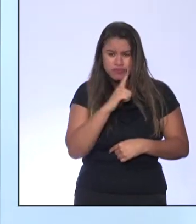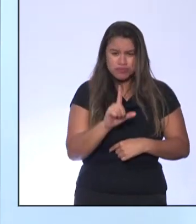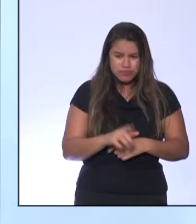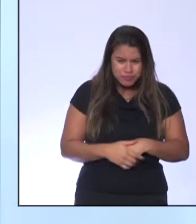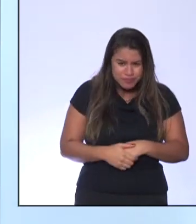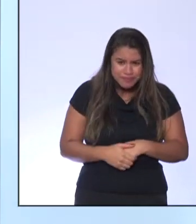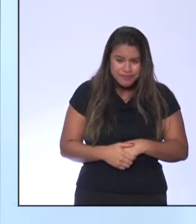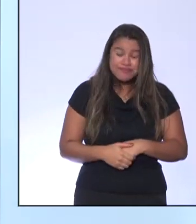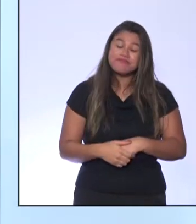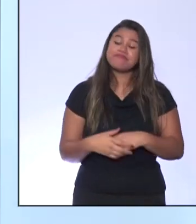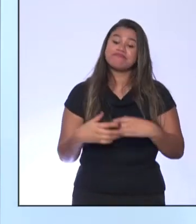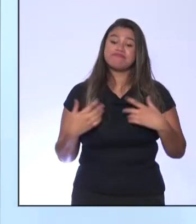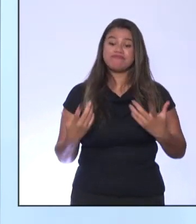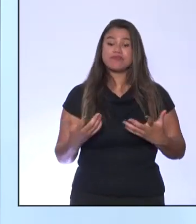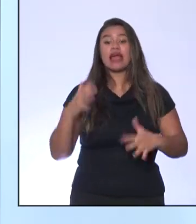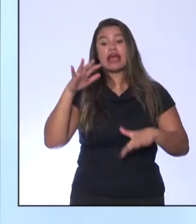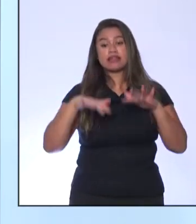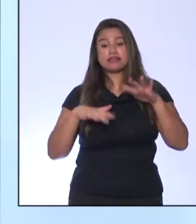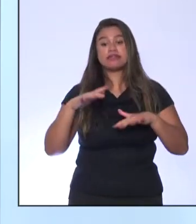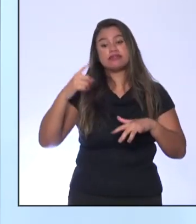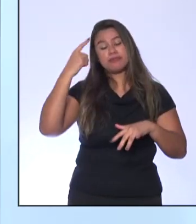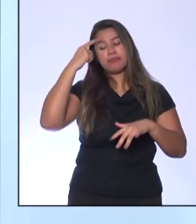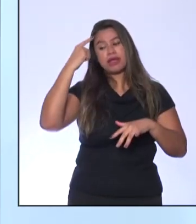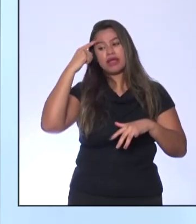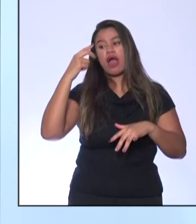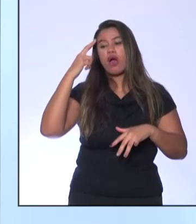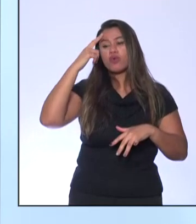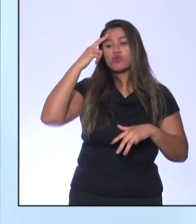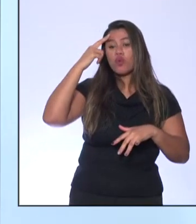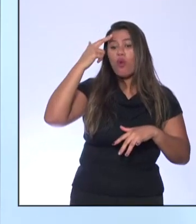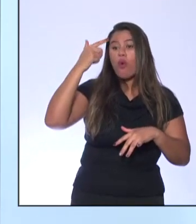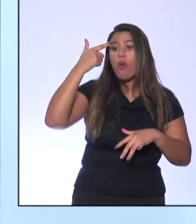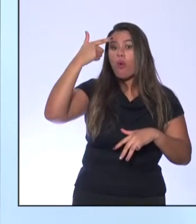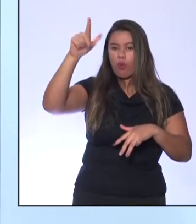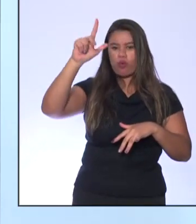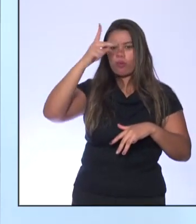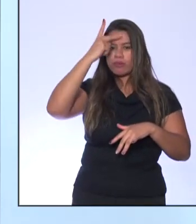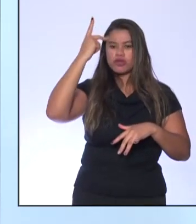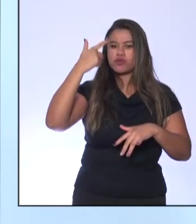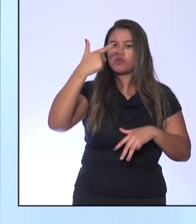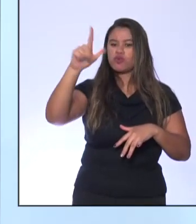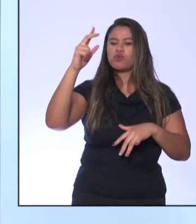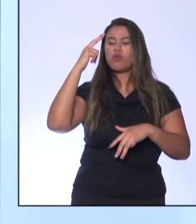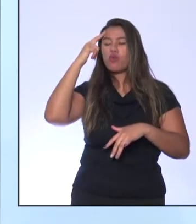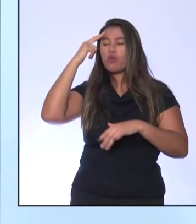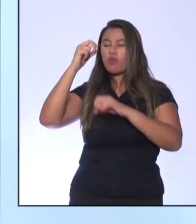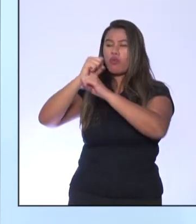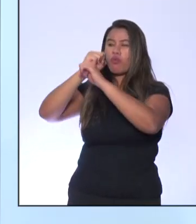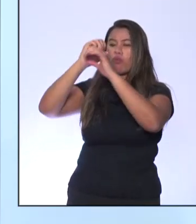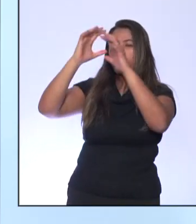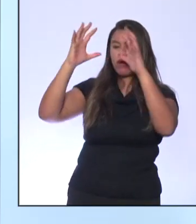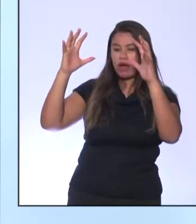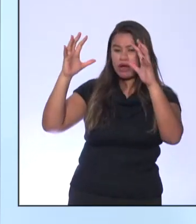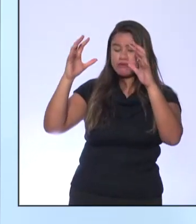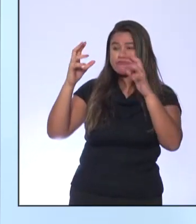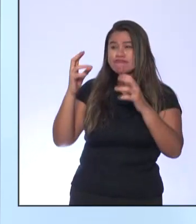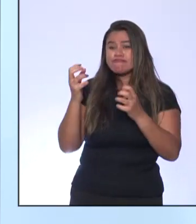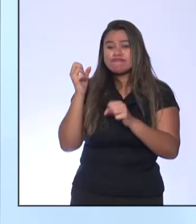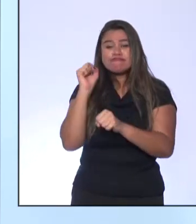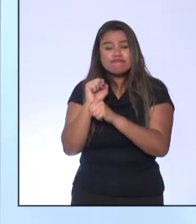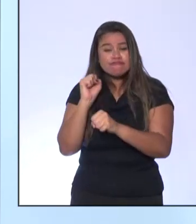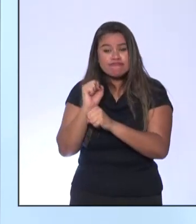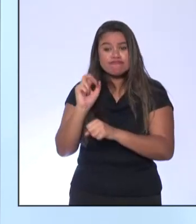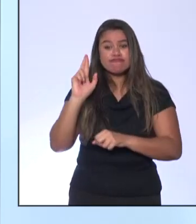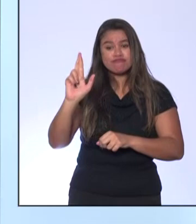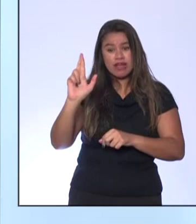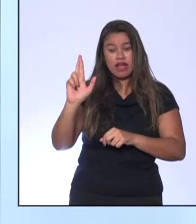das vezes, a gente tem que pensar que essas pessoas, elas querem o melhor para nós. Elas estão falando